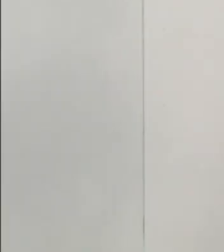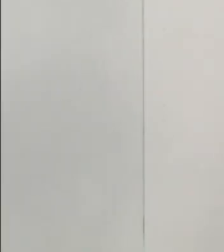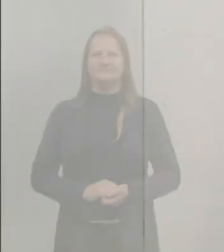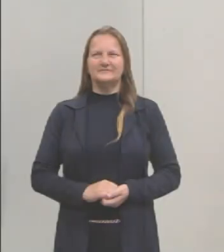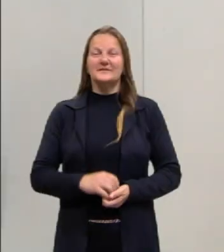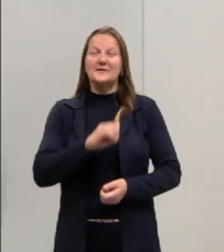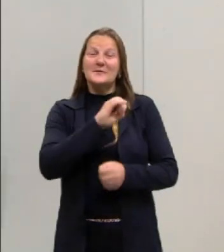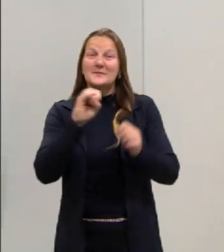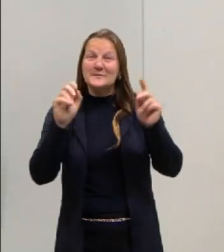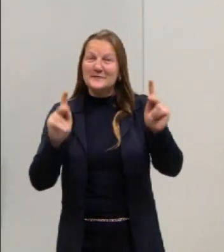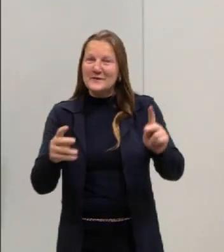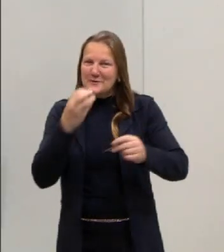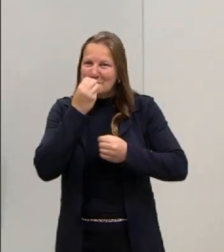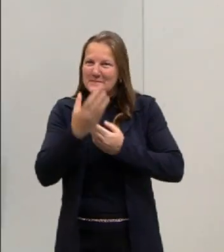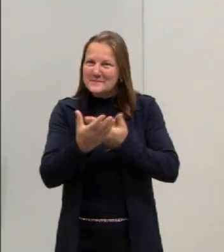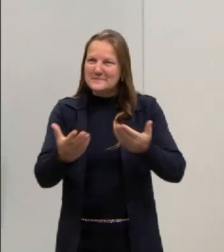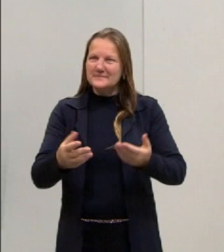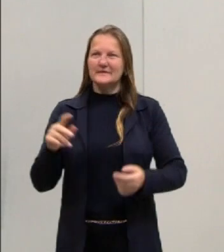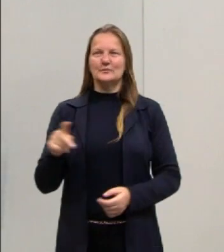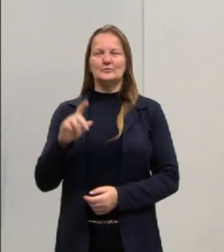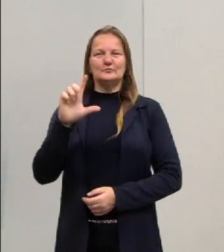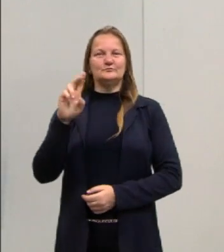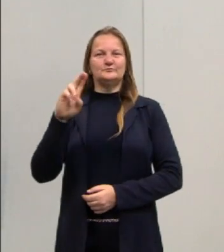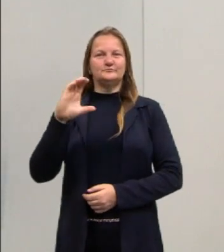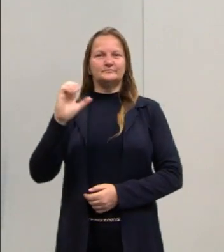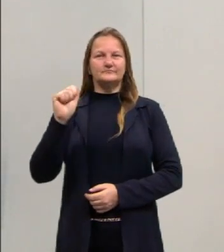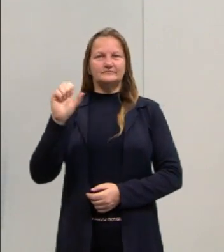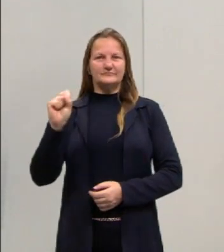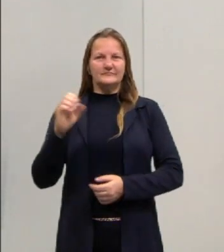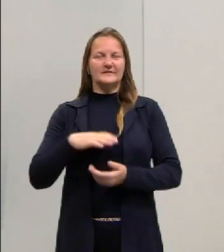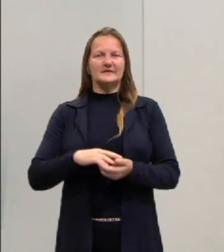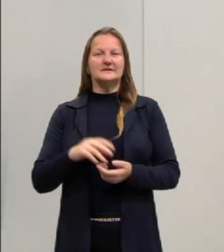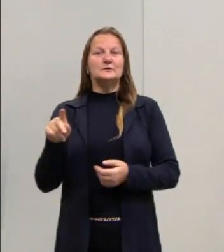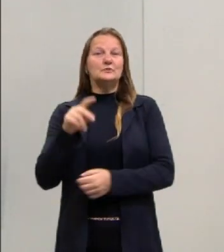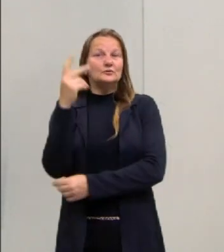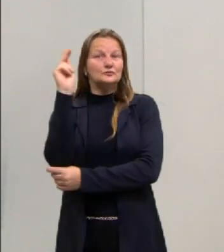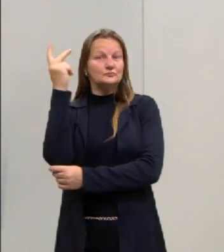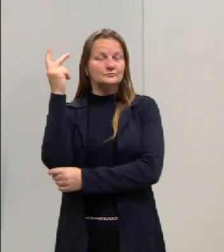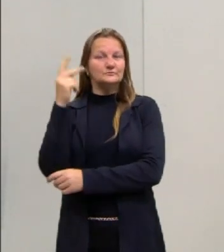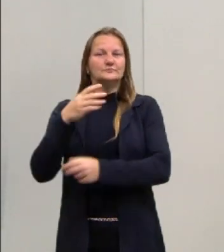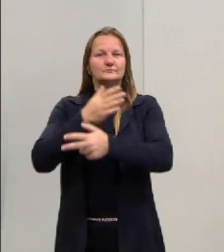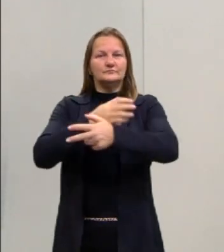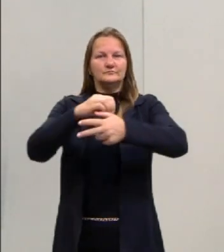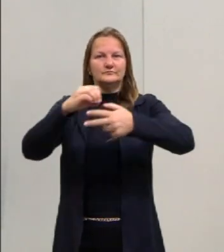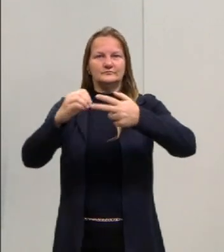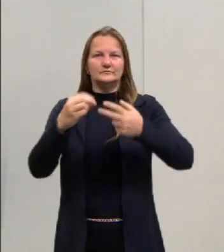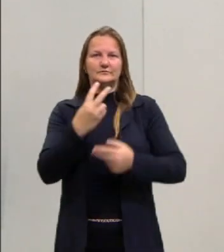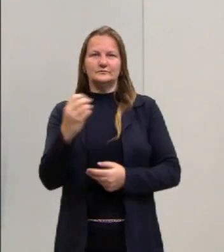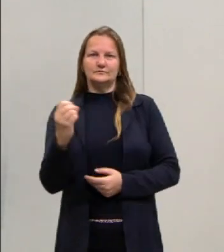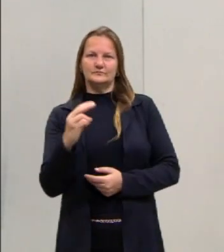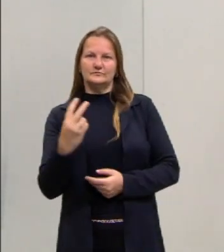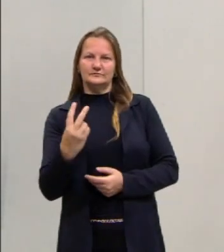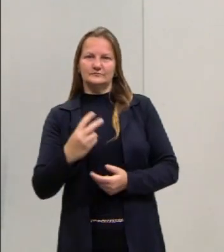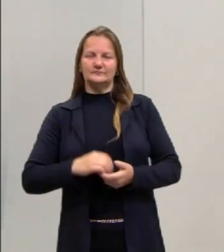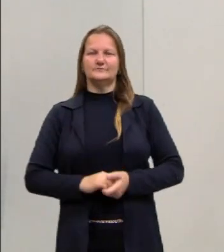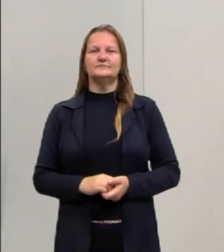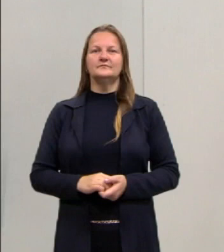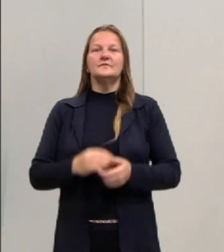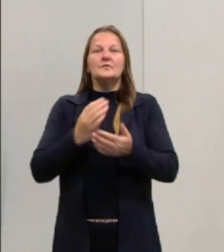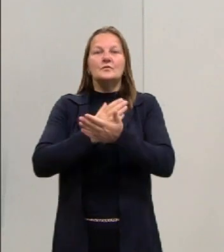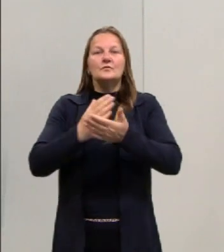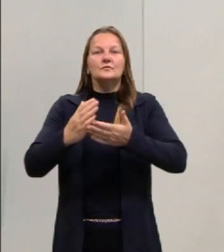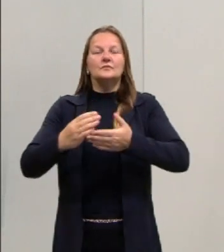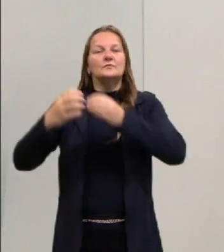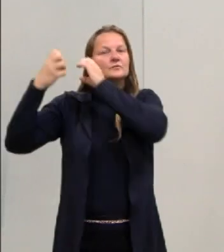E aí pessoal tudo bem eu sou o Lucas La Bella professor de história do Pré Enem RS 2022 vou começar